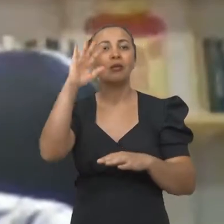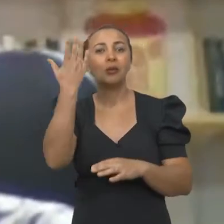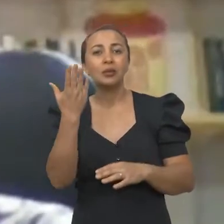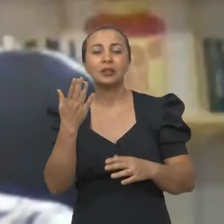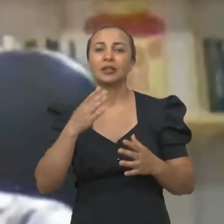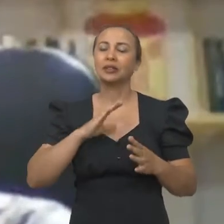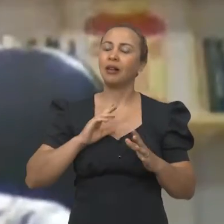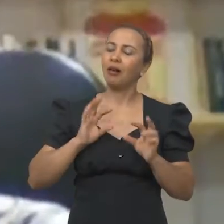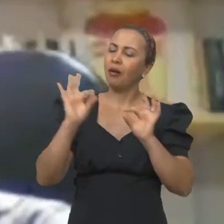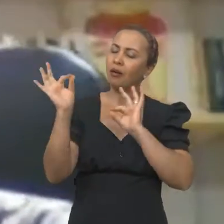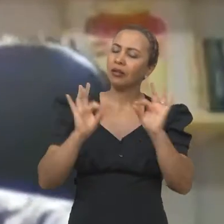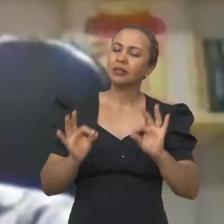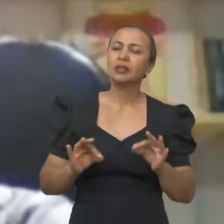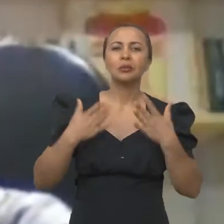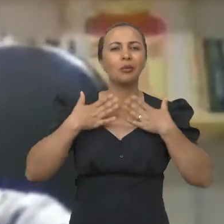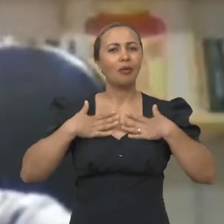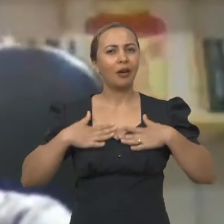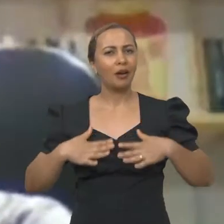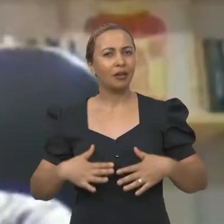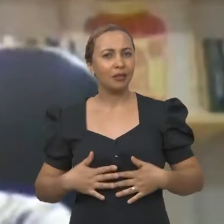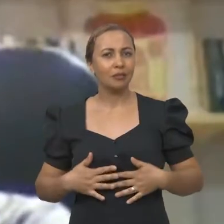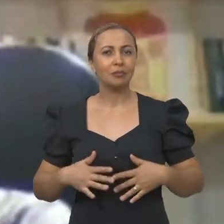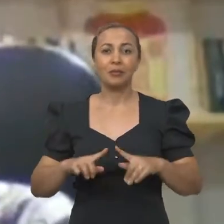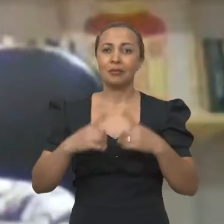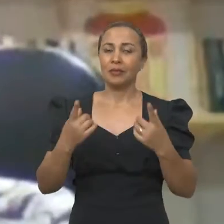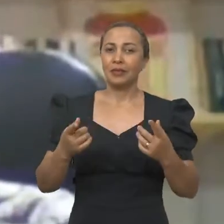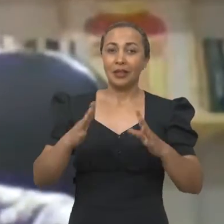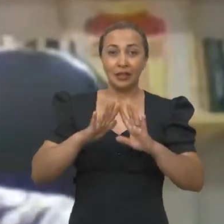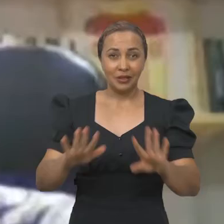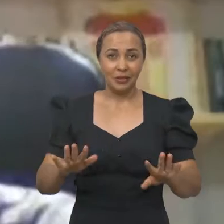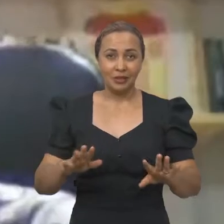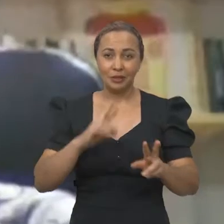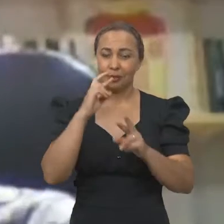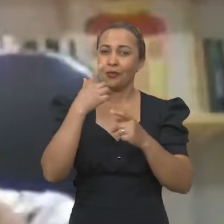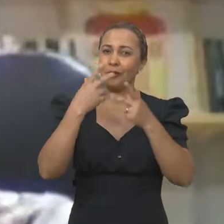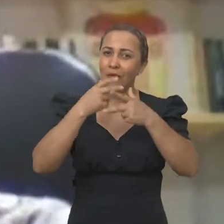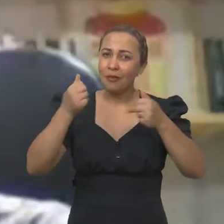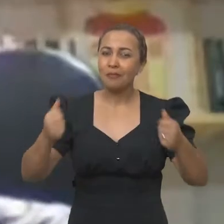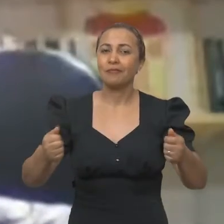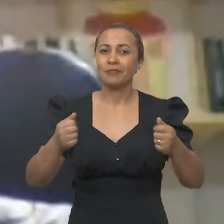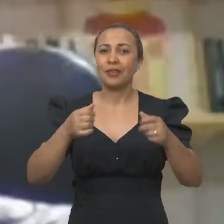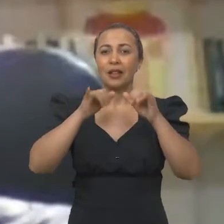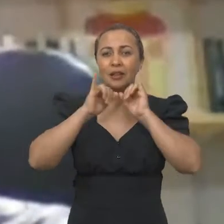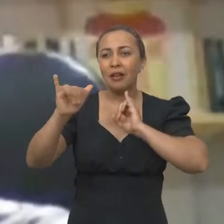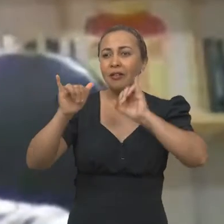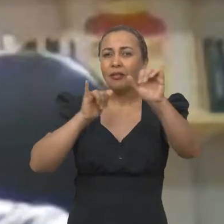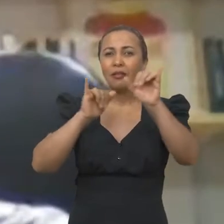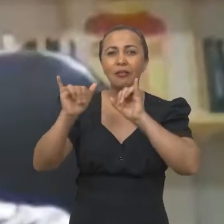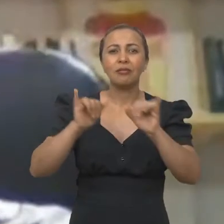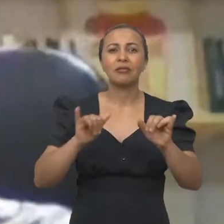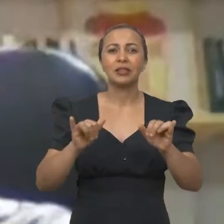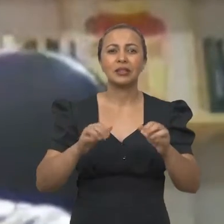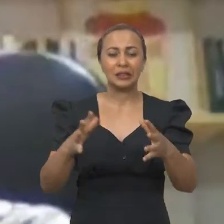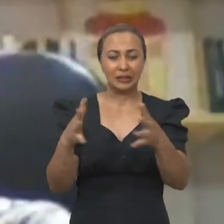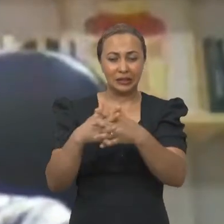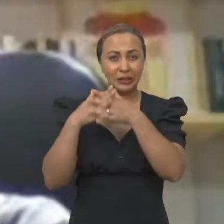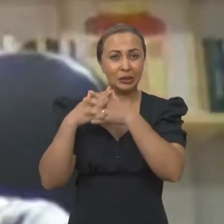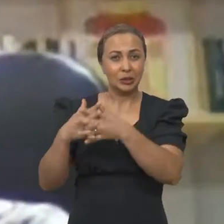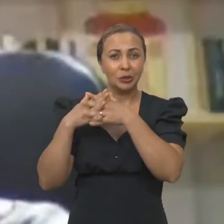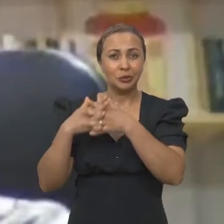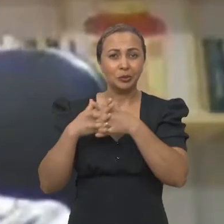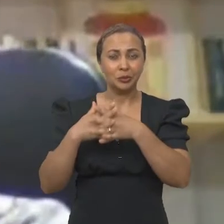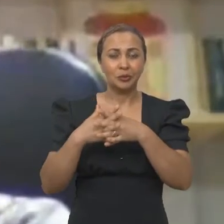isso não se deu de uma forma harmônica, digamos assim, né? E foram exatamente os vários relatos que nos chegavam